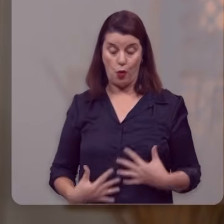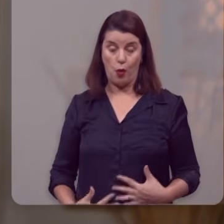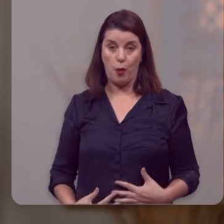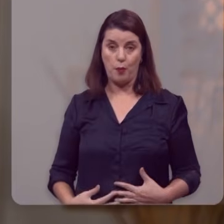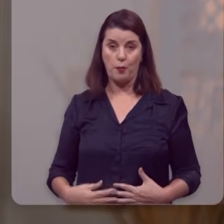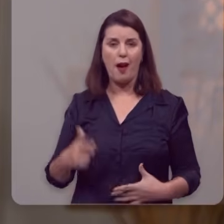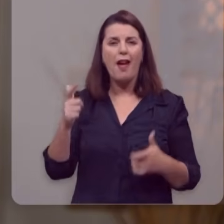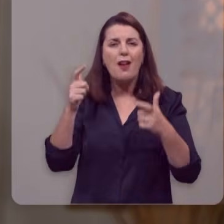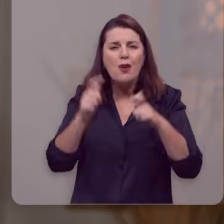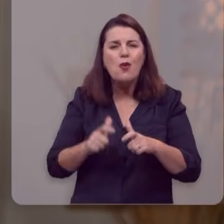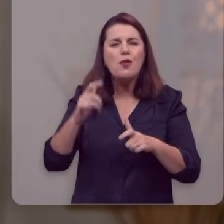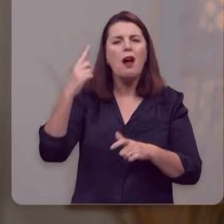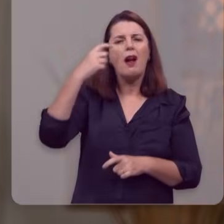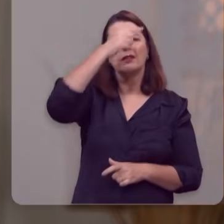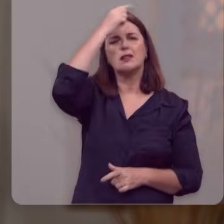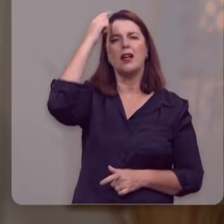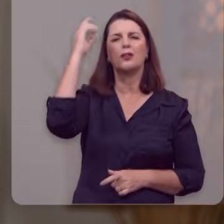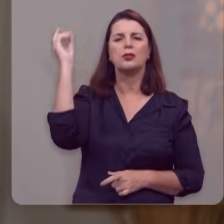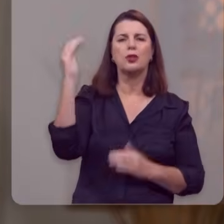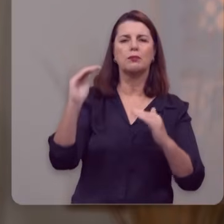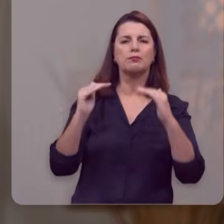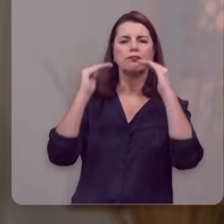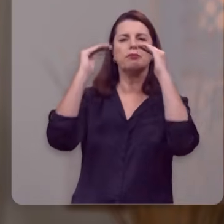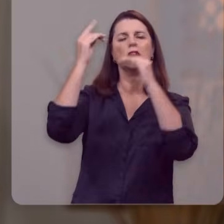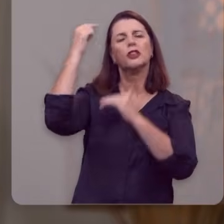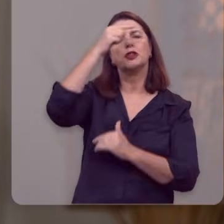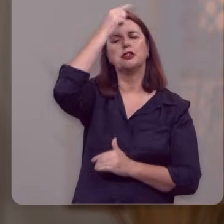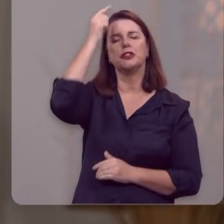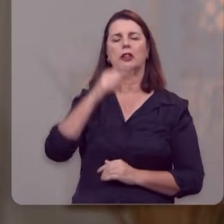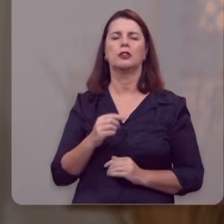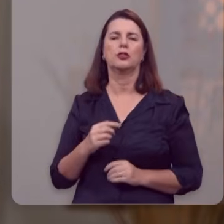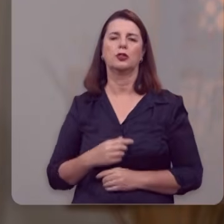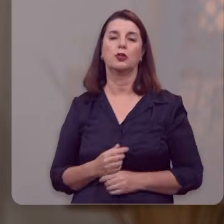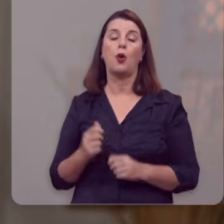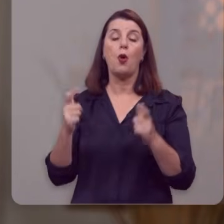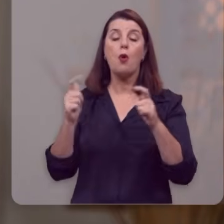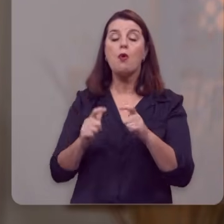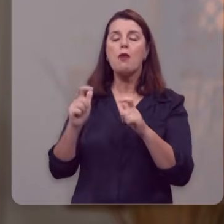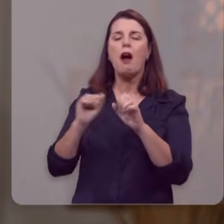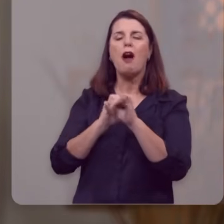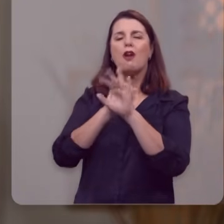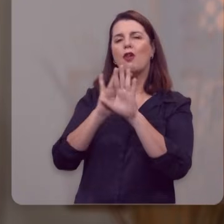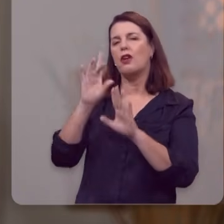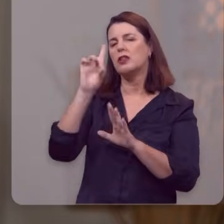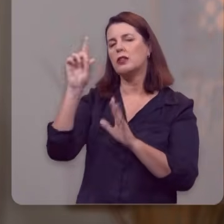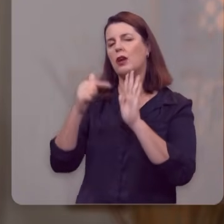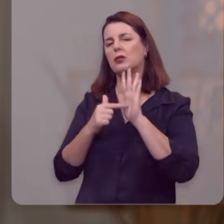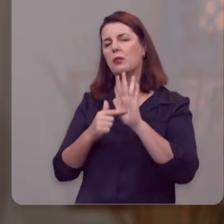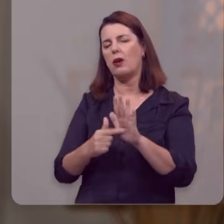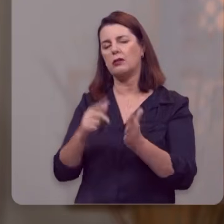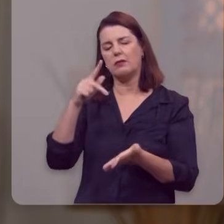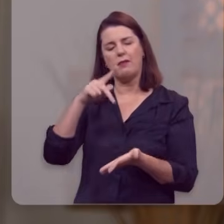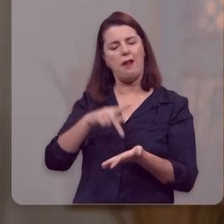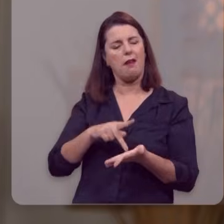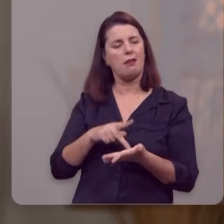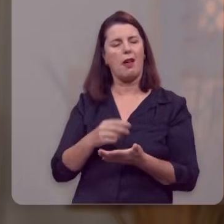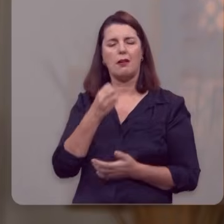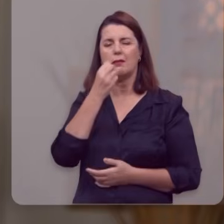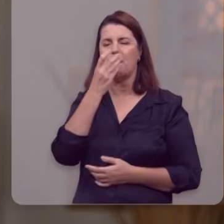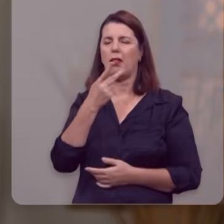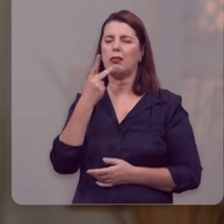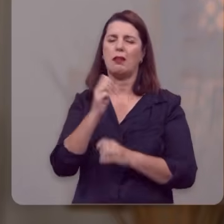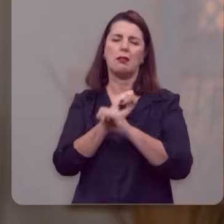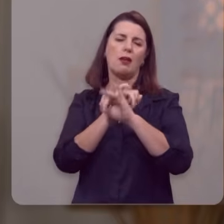é o santo dos santos, onde a glória de Deus se manifesta. Que verdade bendita, que verdade